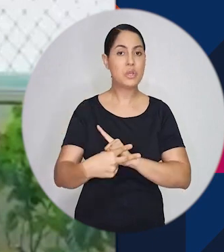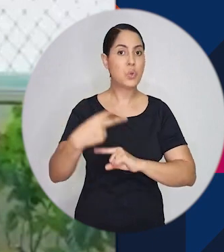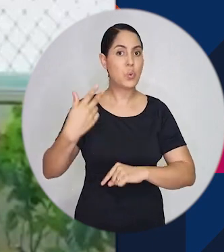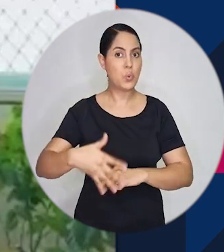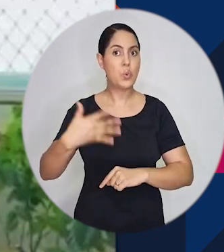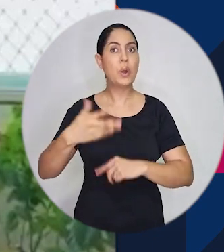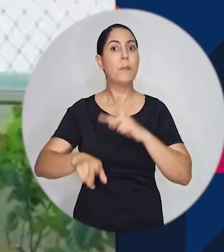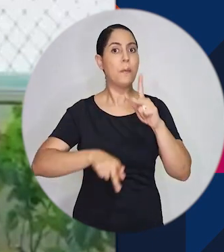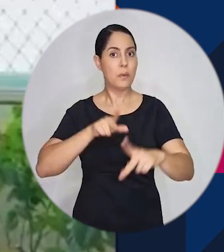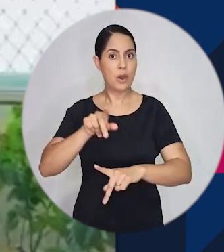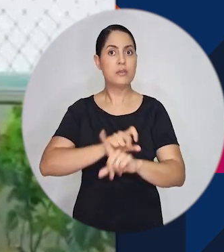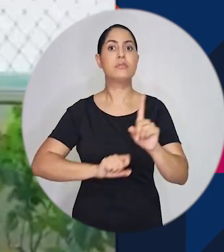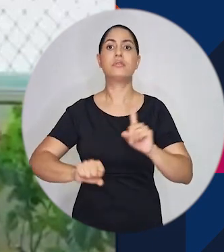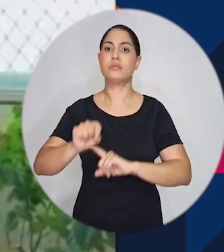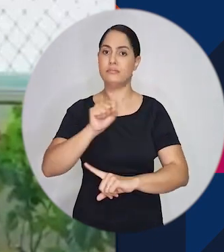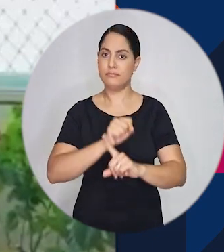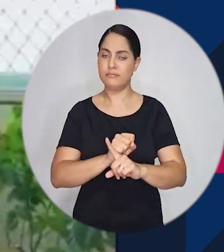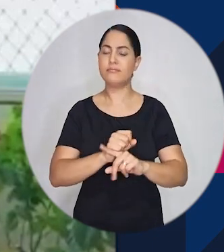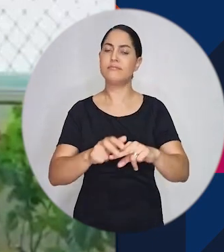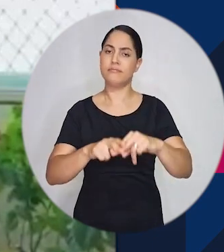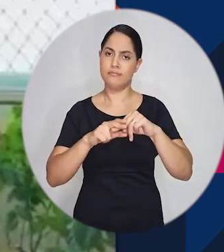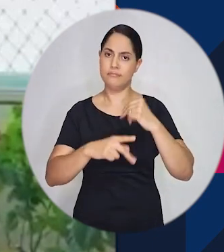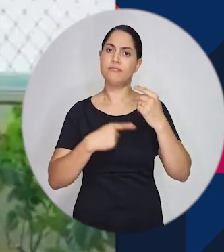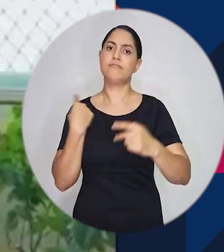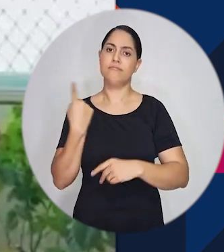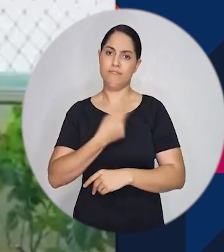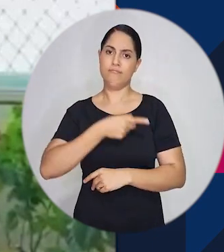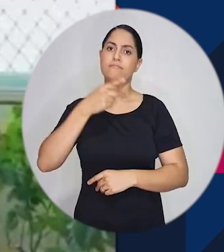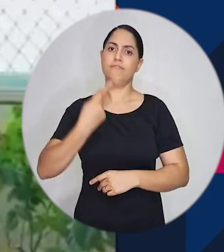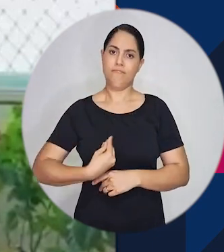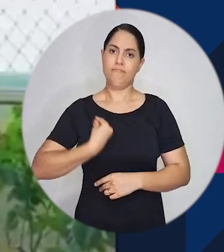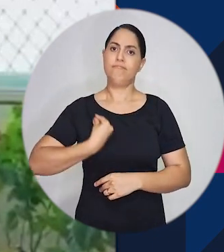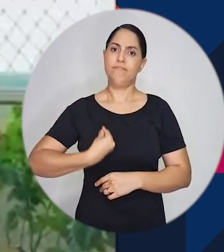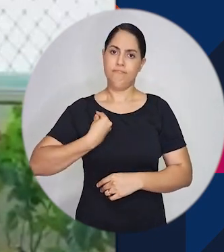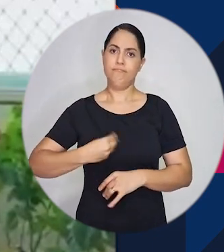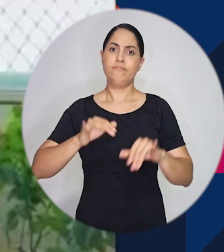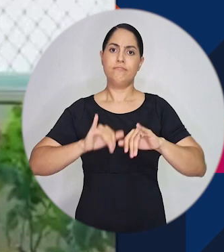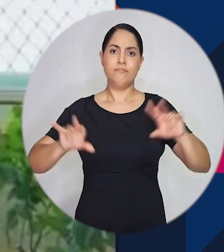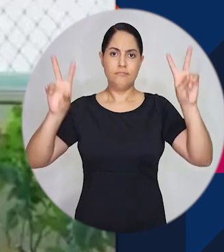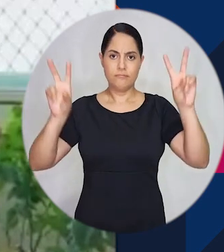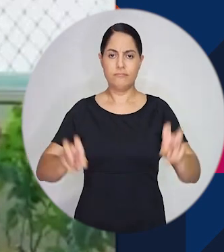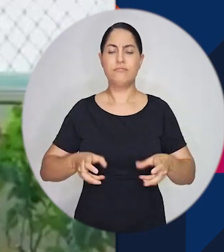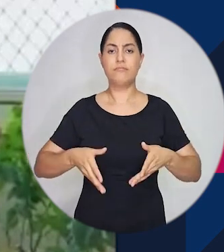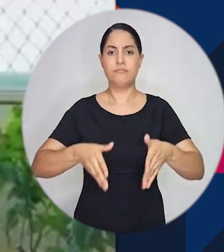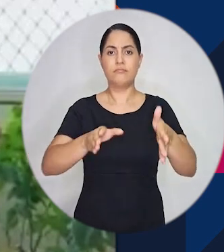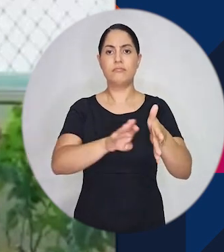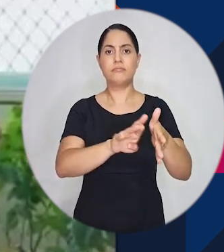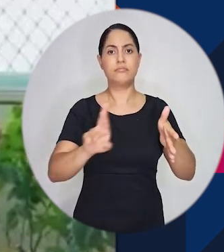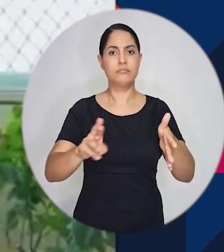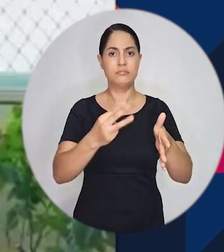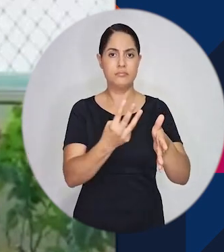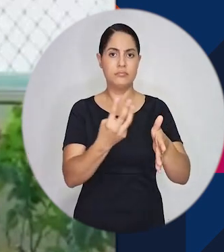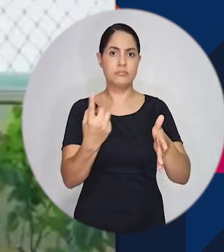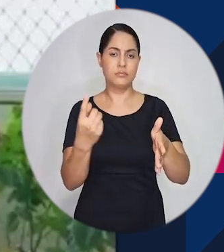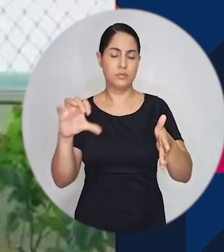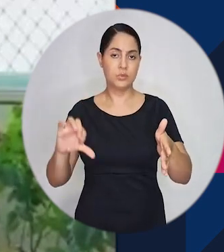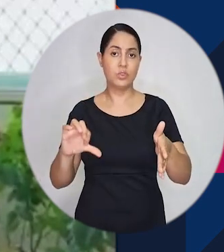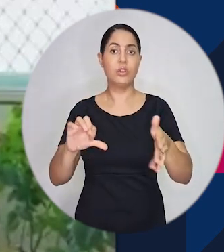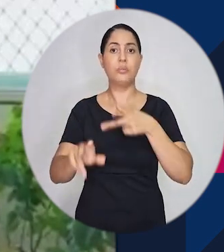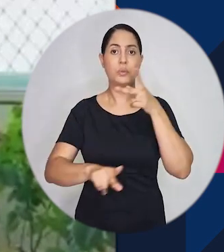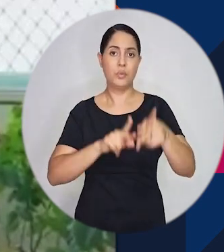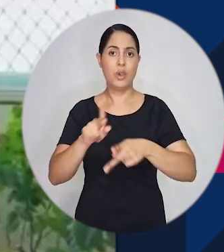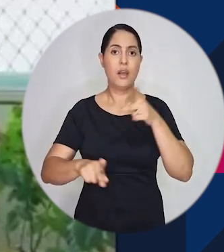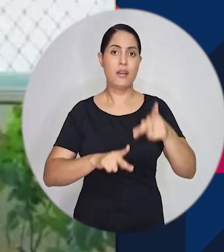grande expectativa da sociedade brasileira e, no nosso caso aqui, nesse tema da BR-319,